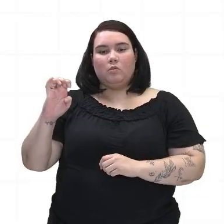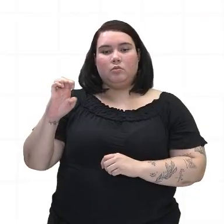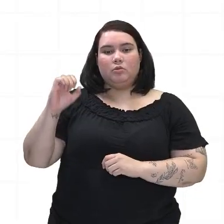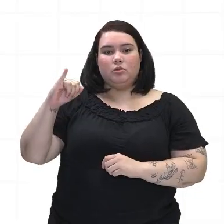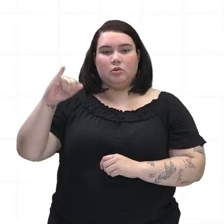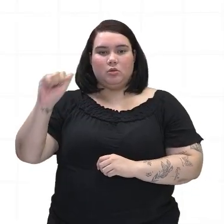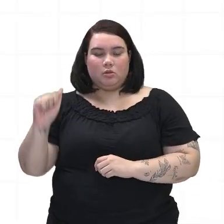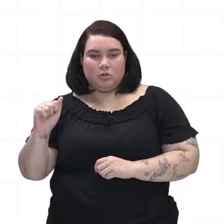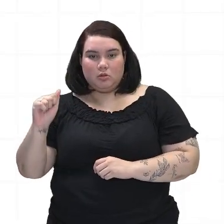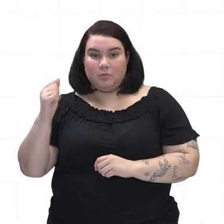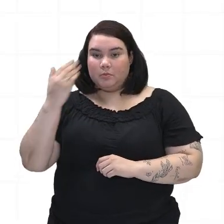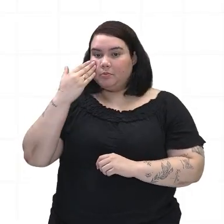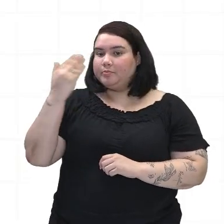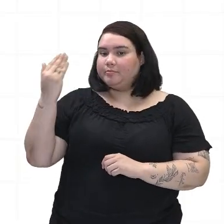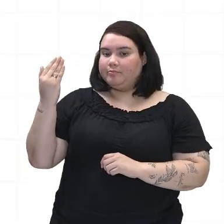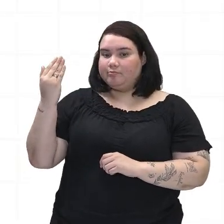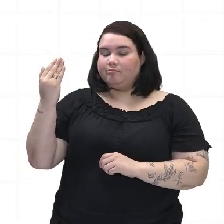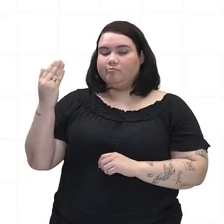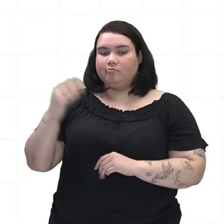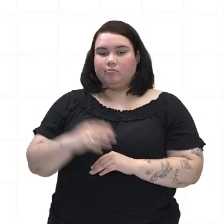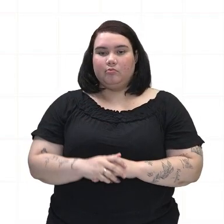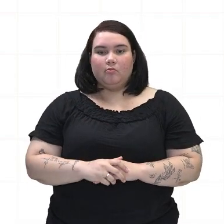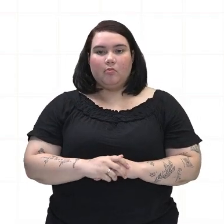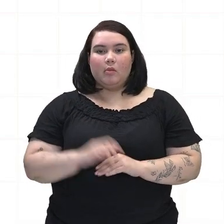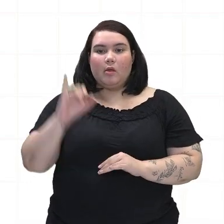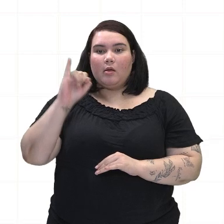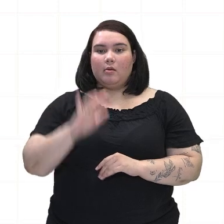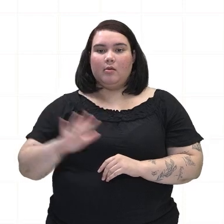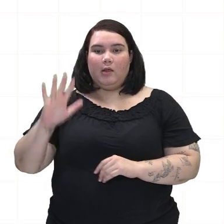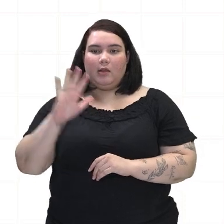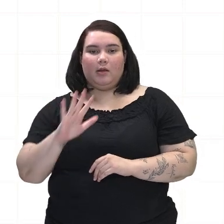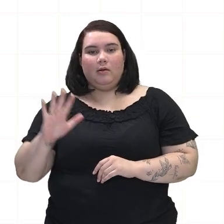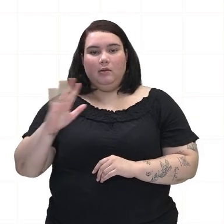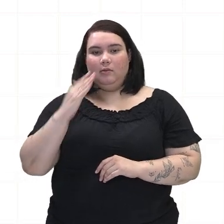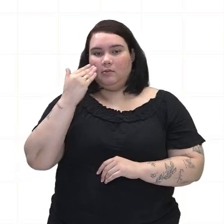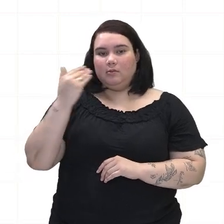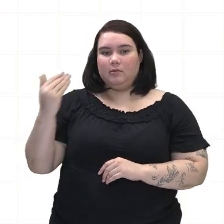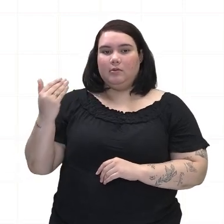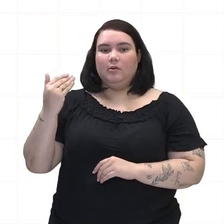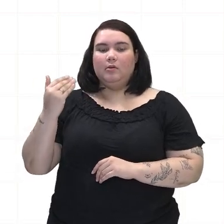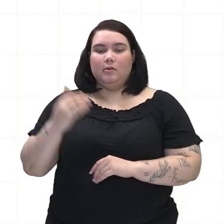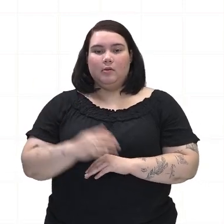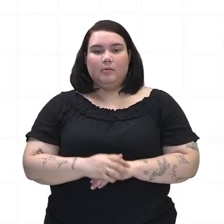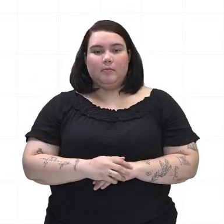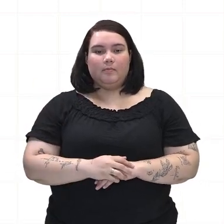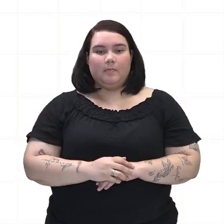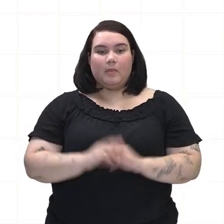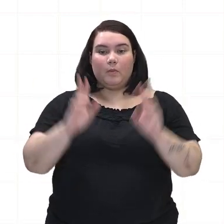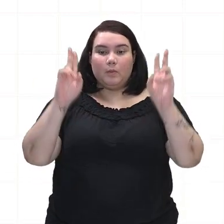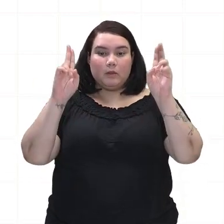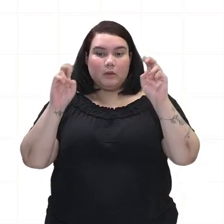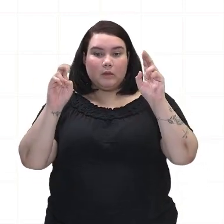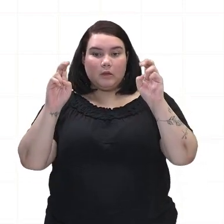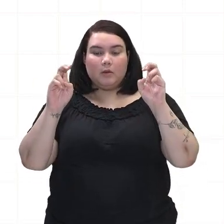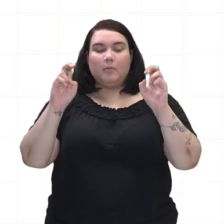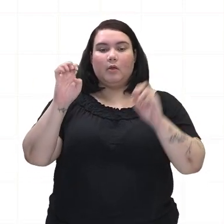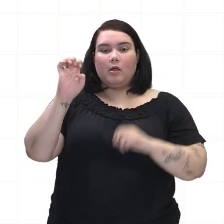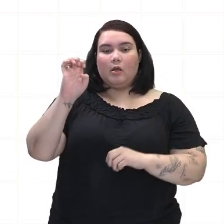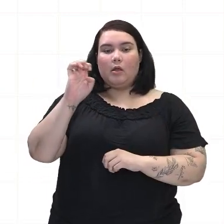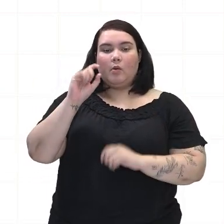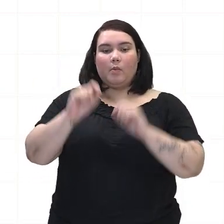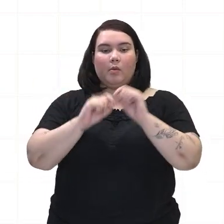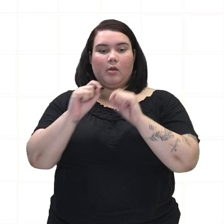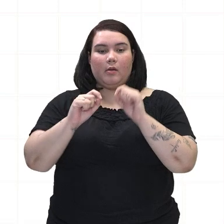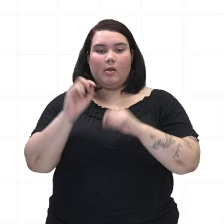do darwinismo social. Então aqui nós temos essa seguinte imagem. O título dessa imagem se chama A Redenção